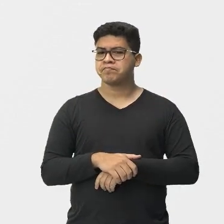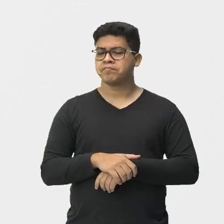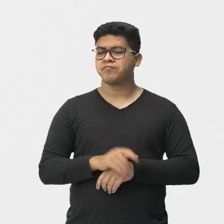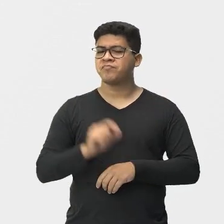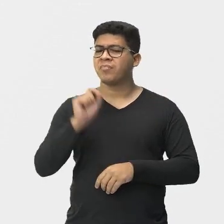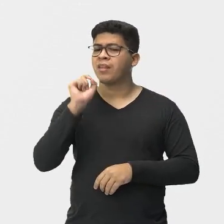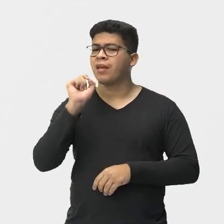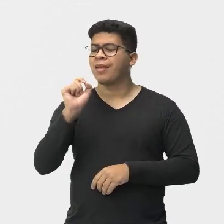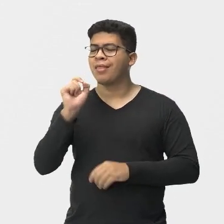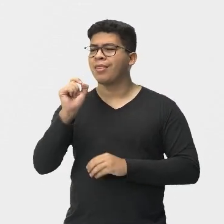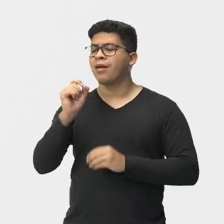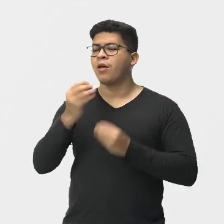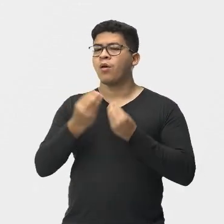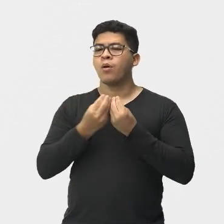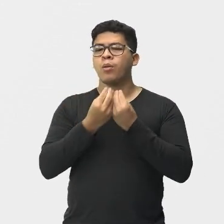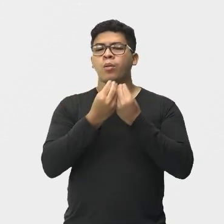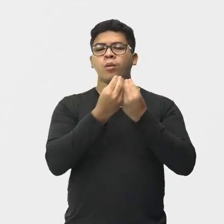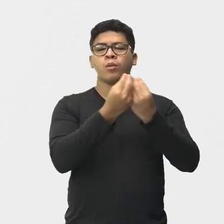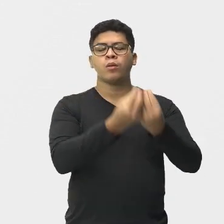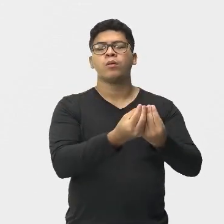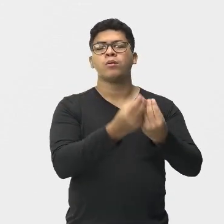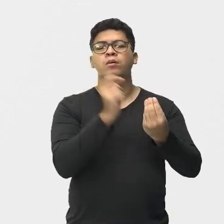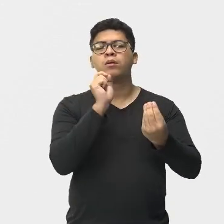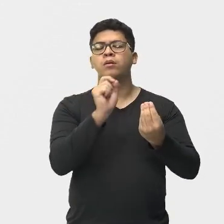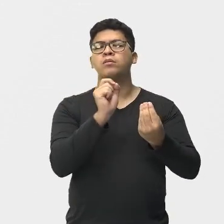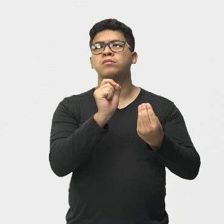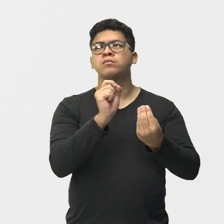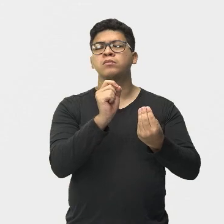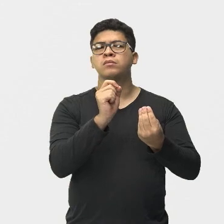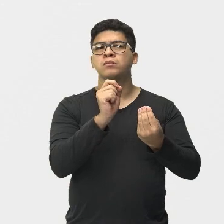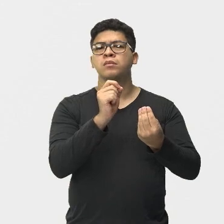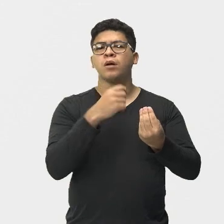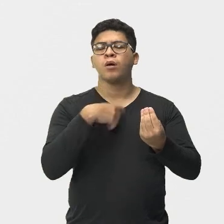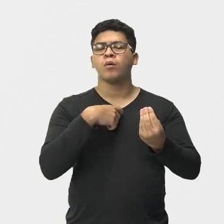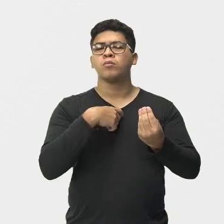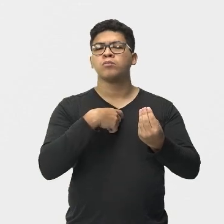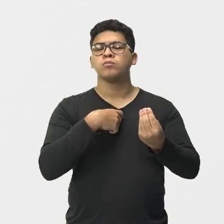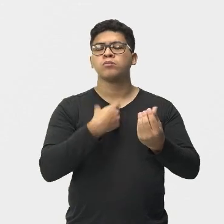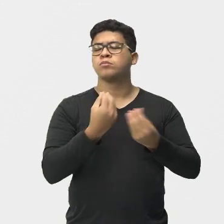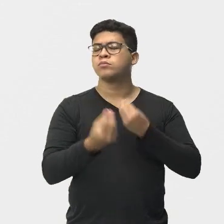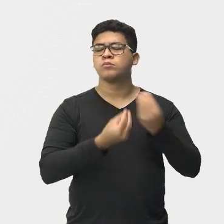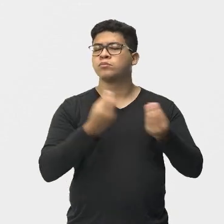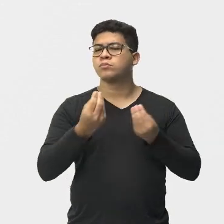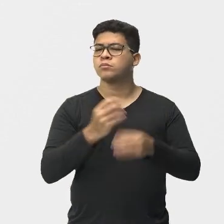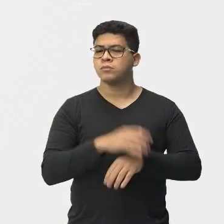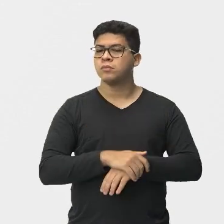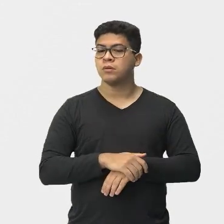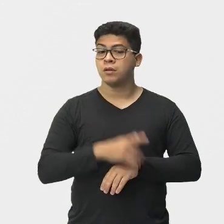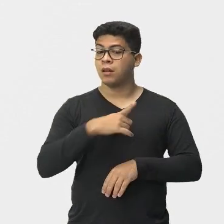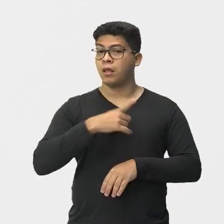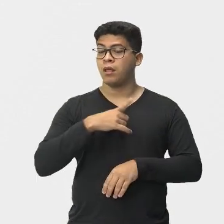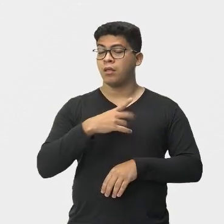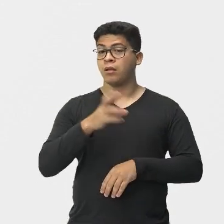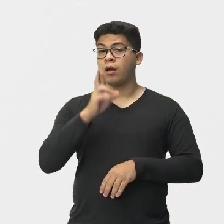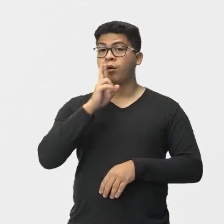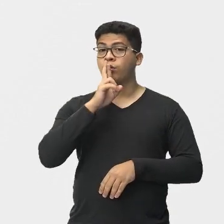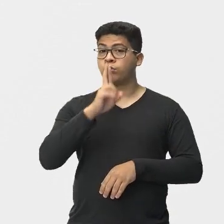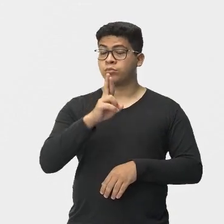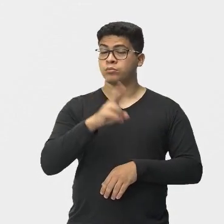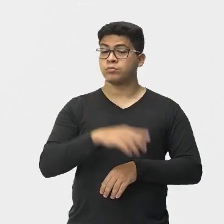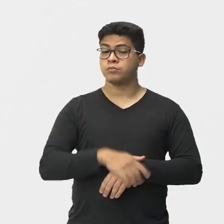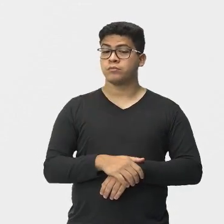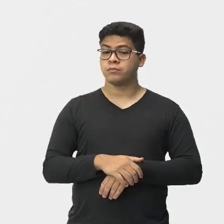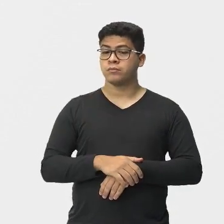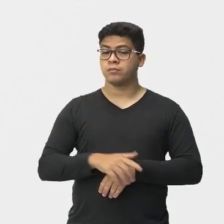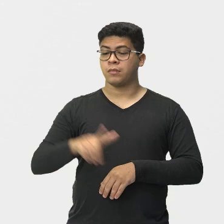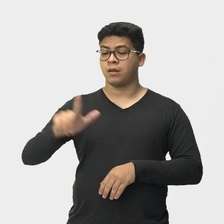pergunta, quem vou deixar? Quem eu vou deixar? E aí eu tenho a nossa resposta, ó,